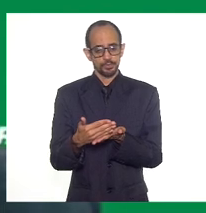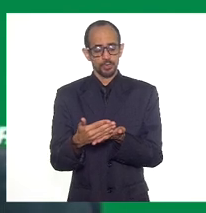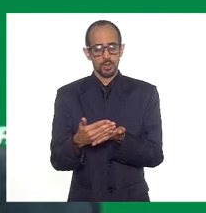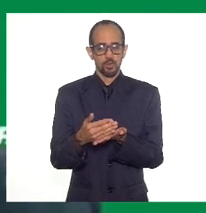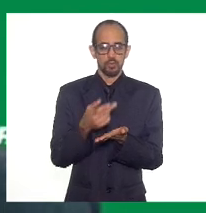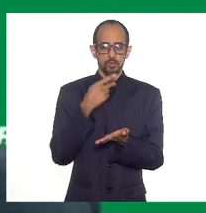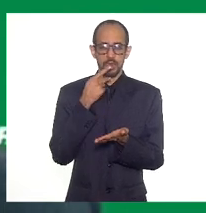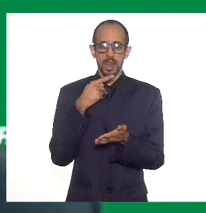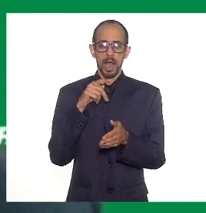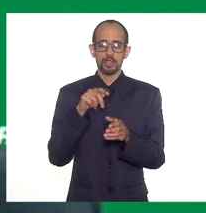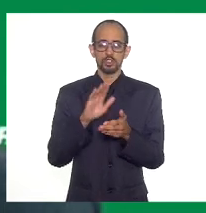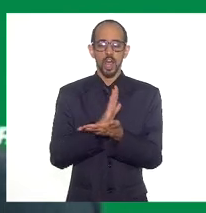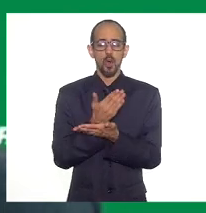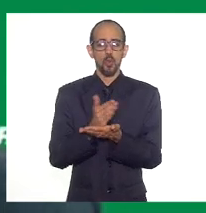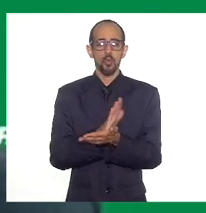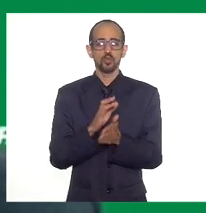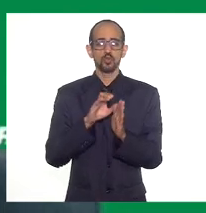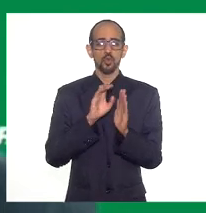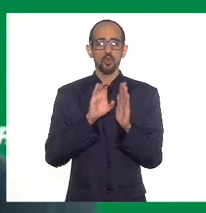considerações iniciais,